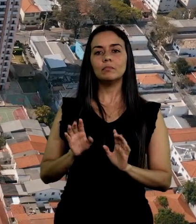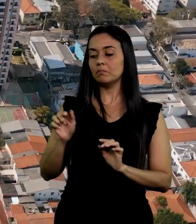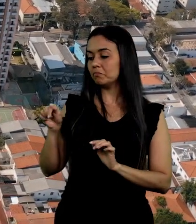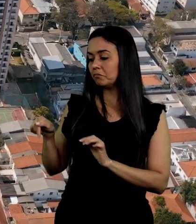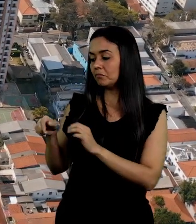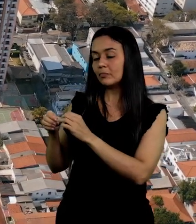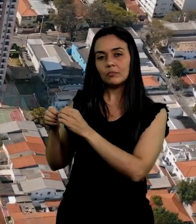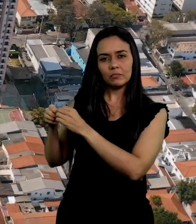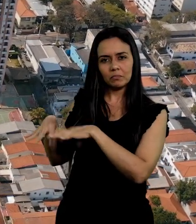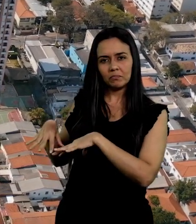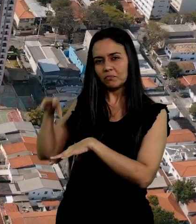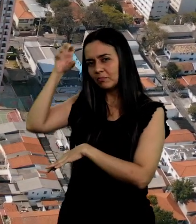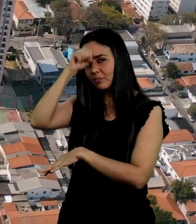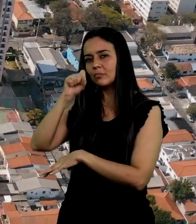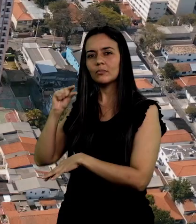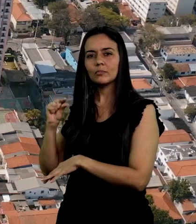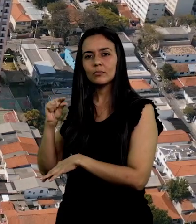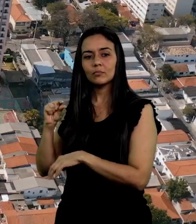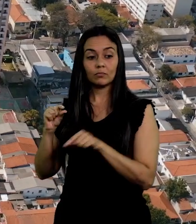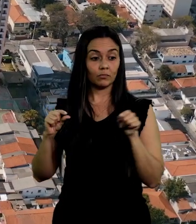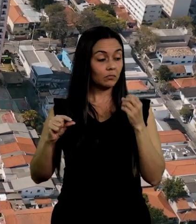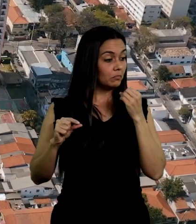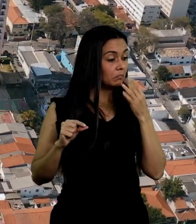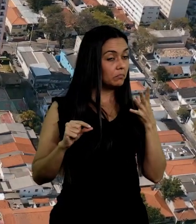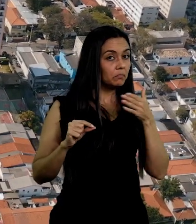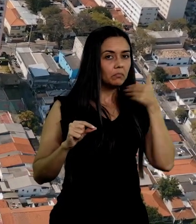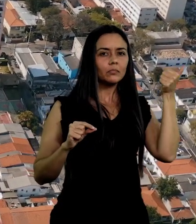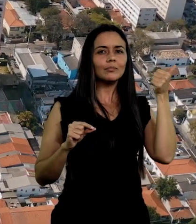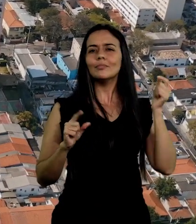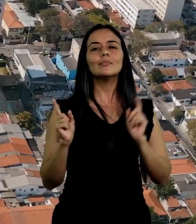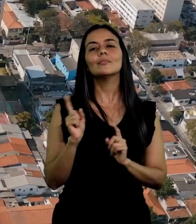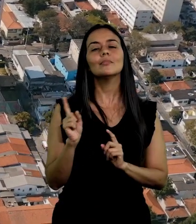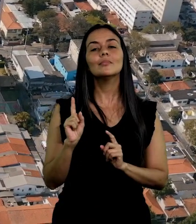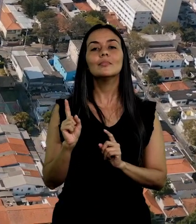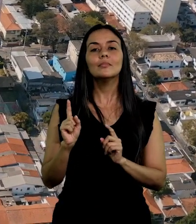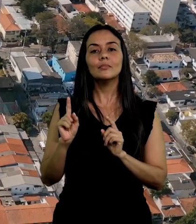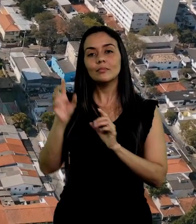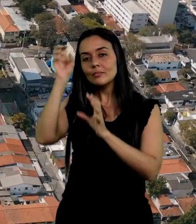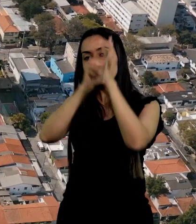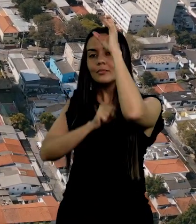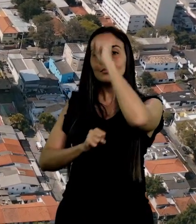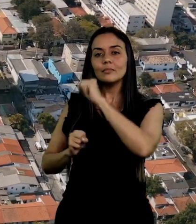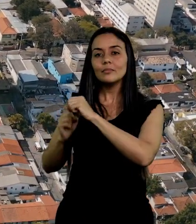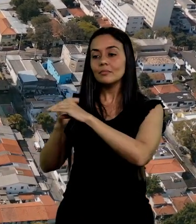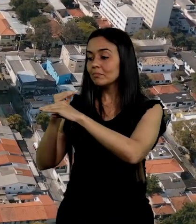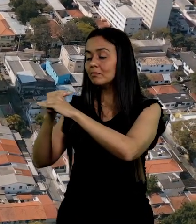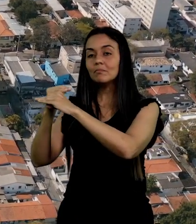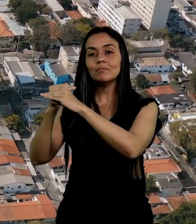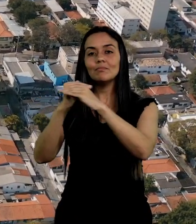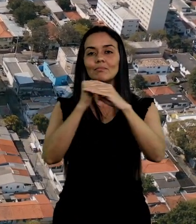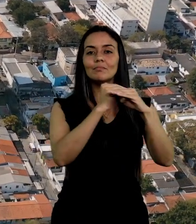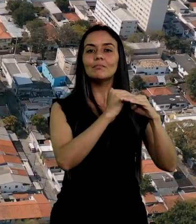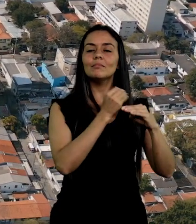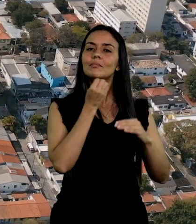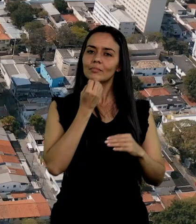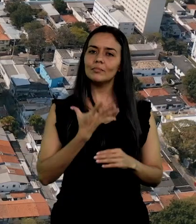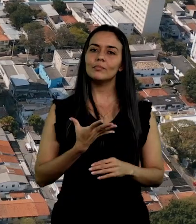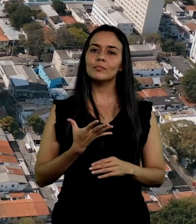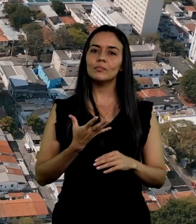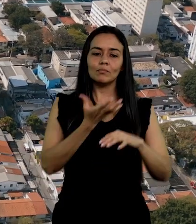prejudicado, porque o que se aprende na escola não é apenas conteúdos, quantidade de conteúdos,